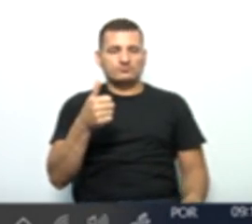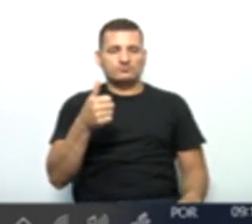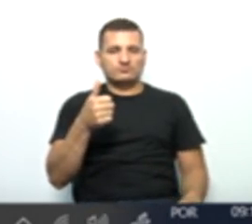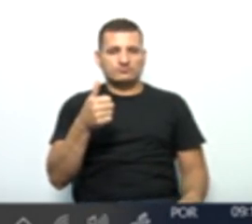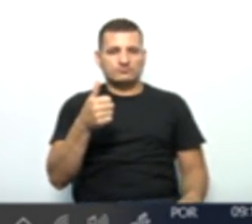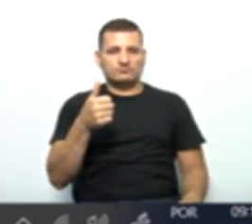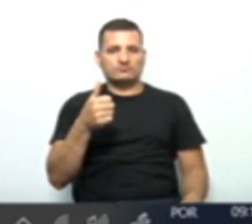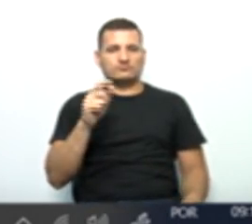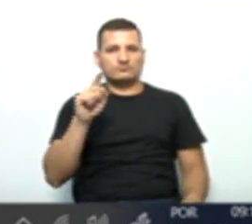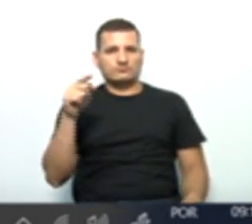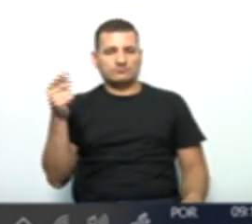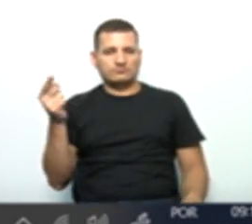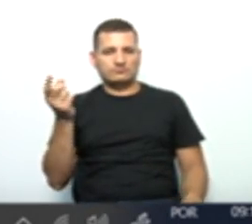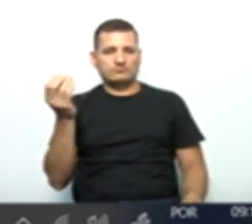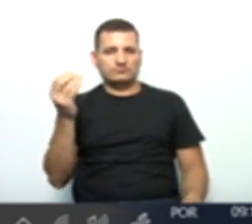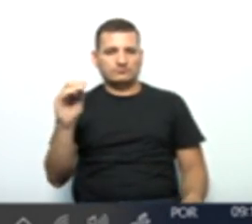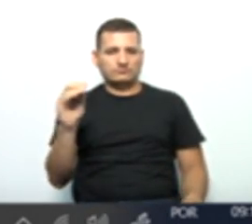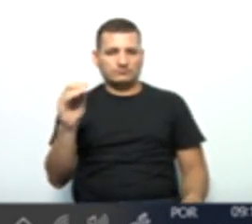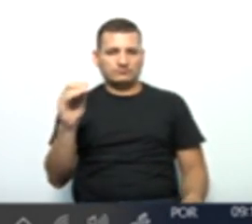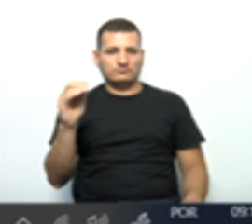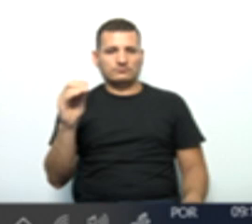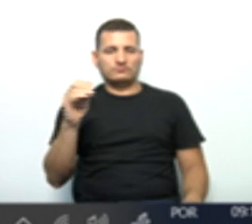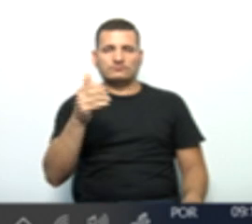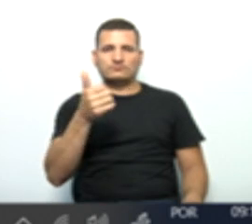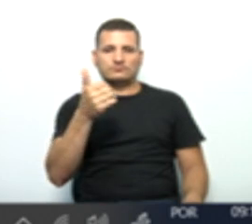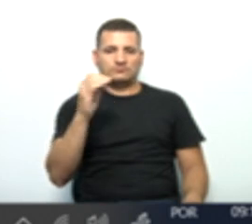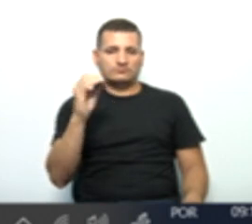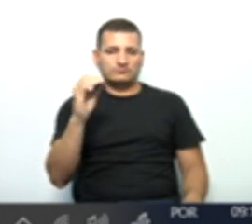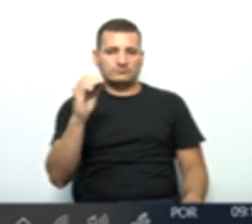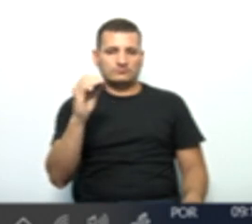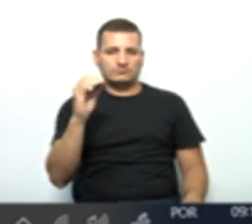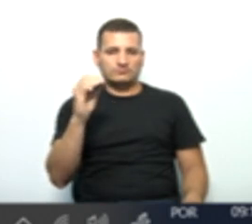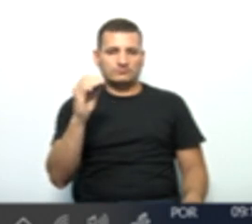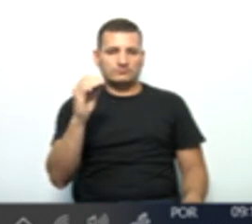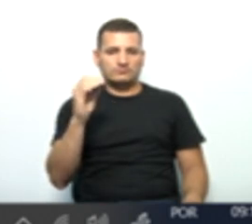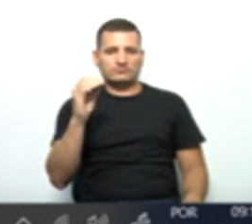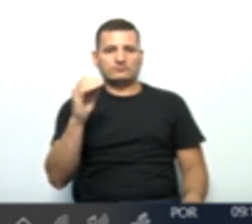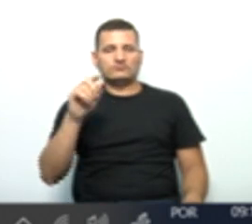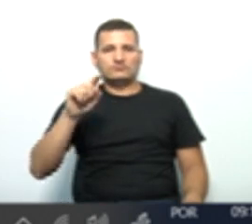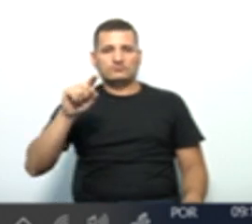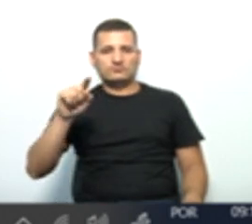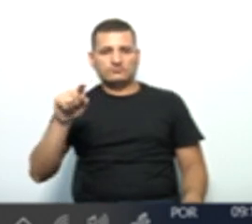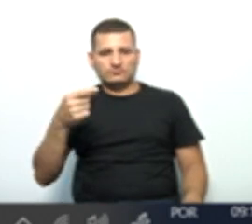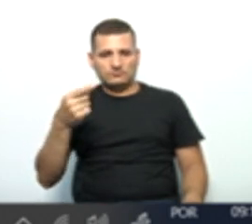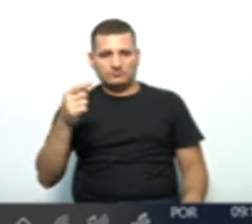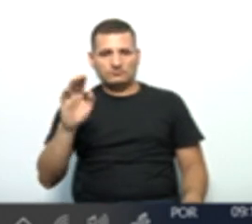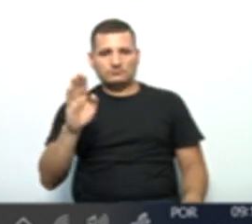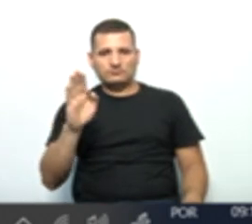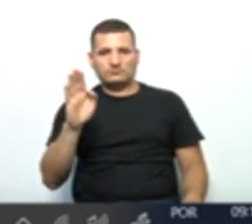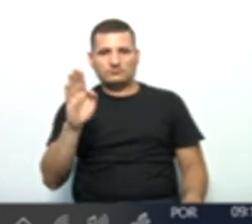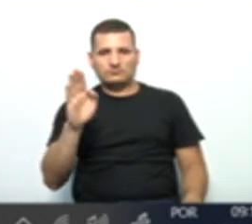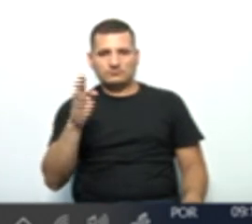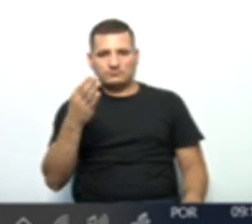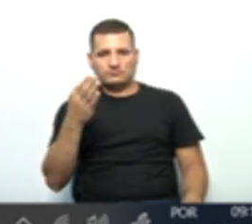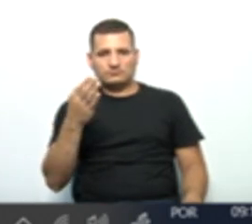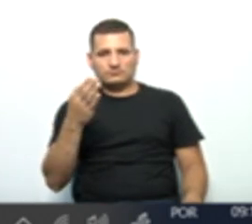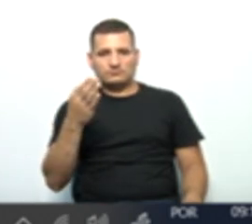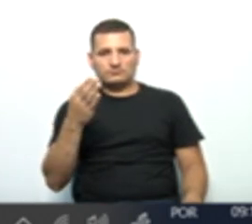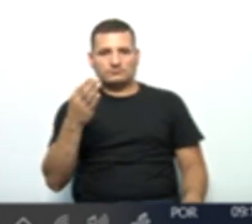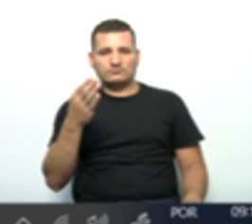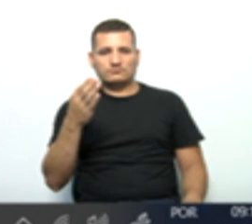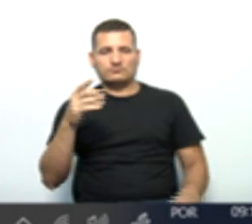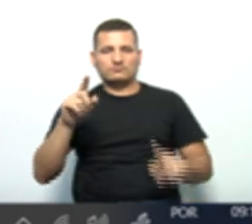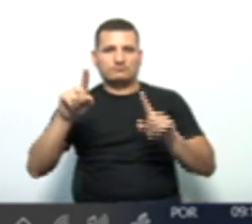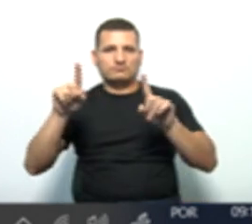Na outra aqui eu vou colocar aspas 10, vírgula, espaço, que é na outra lista.